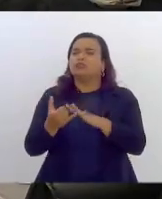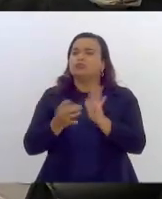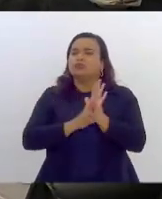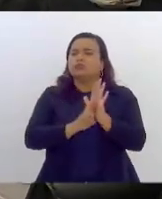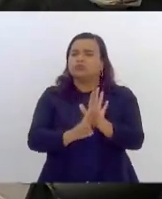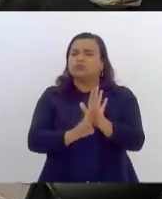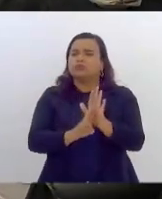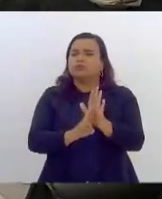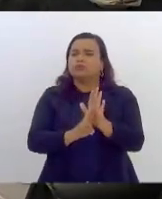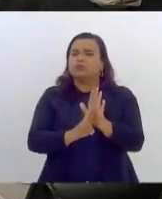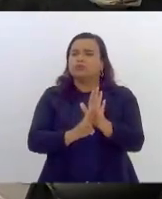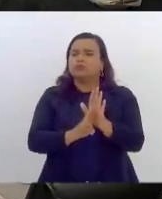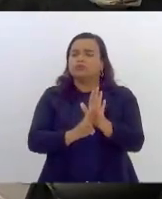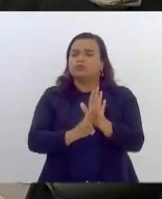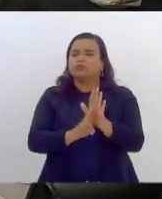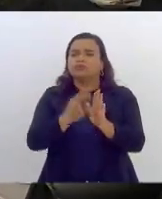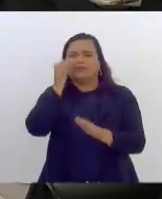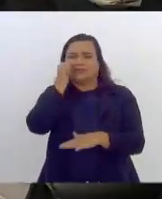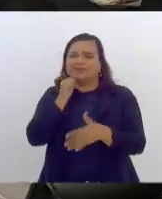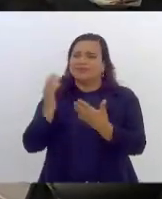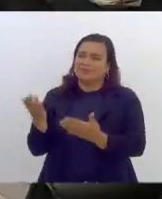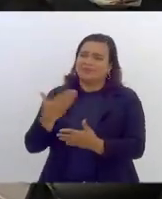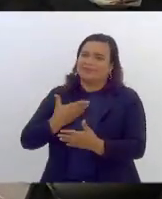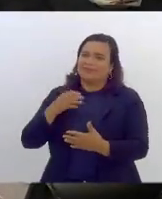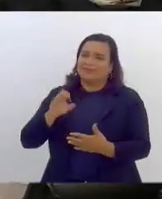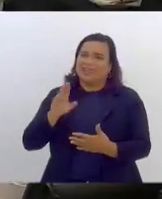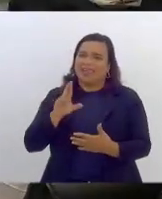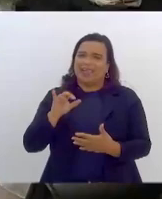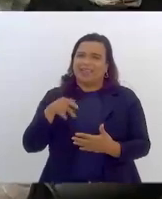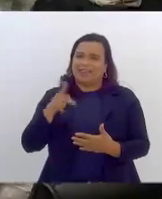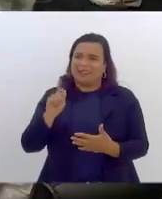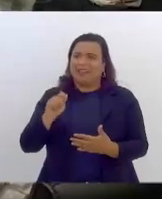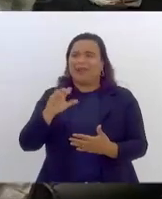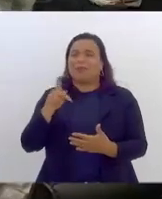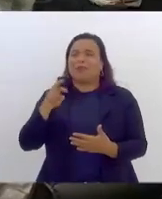representado pela querida Érica Pereira.